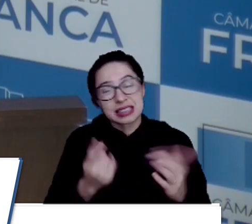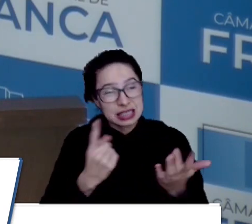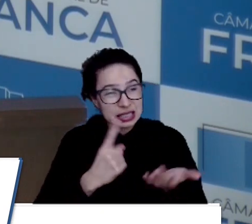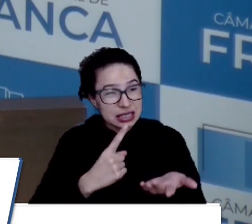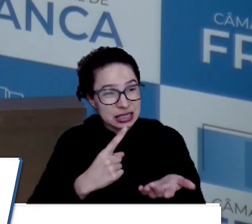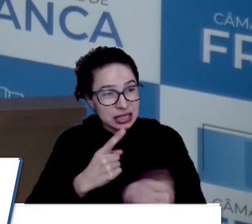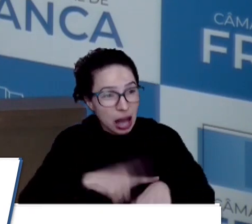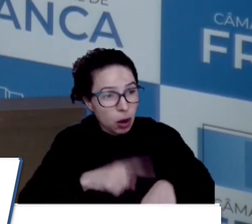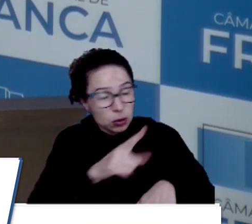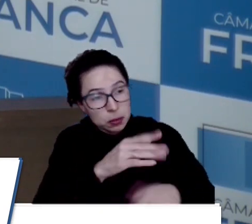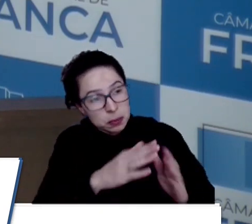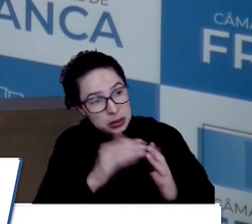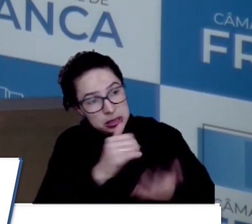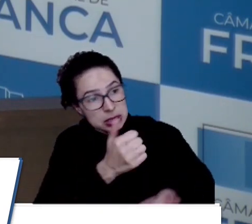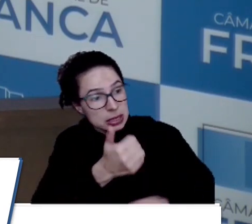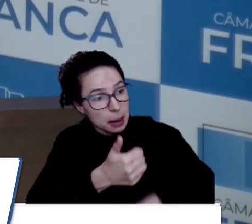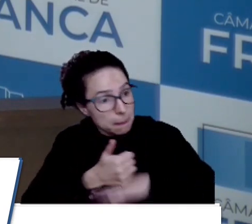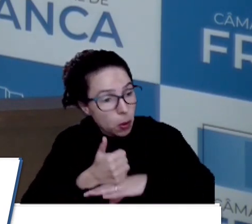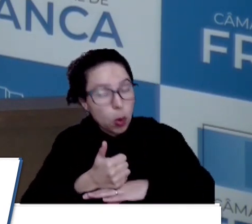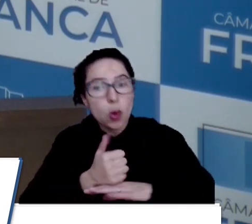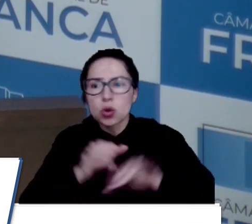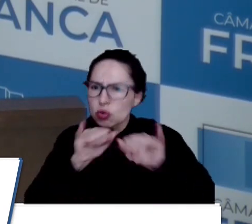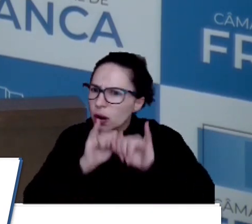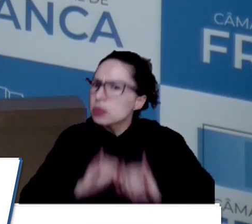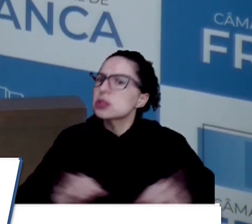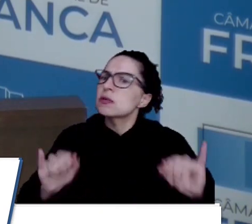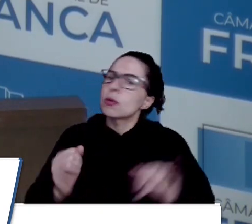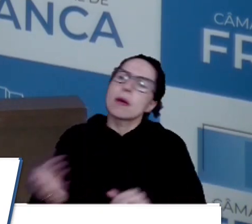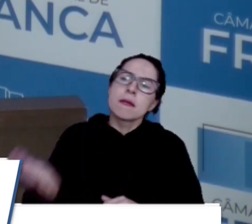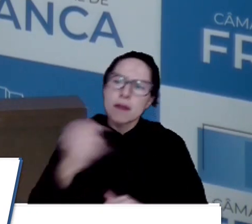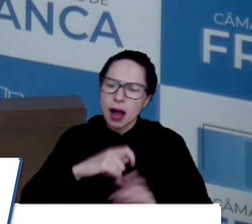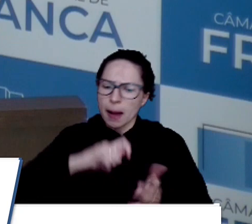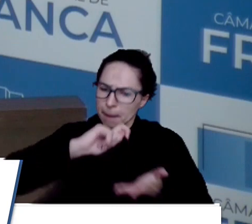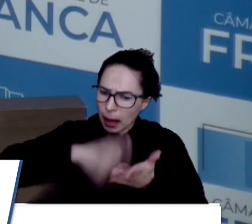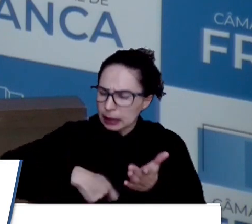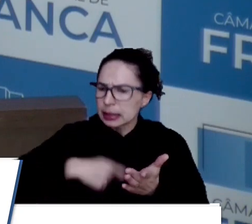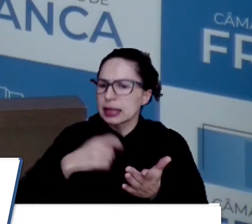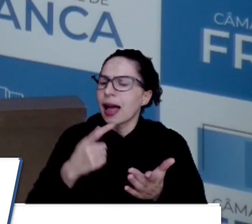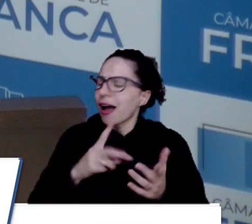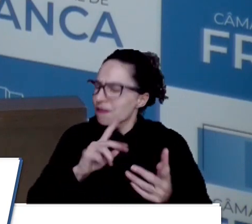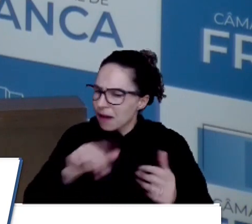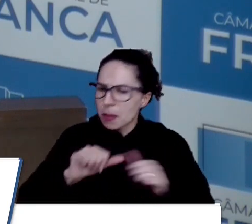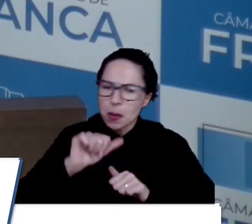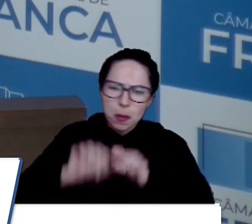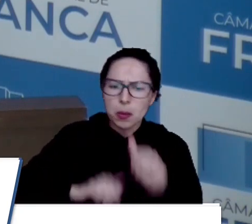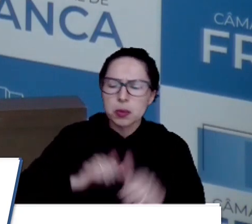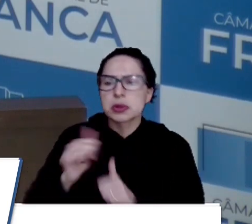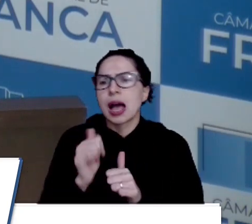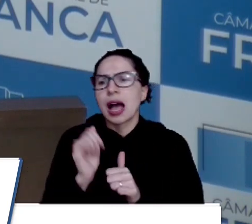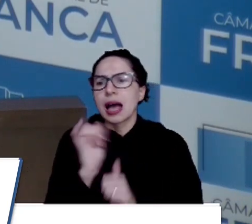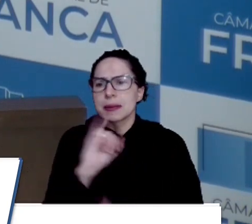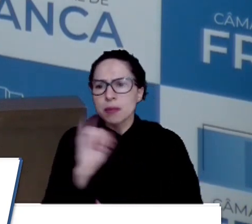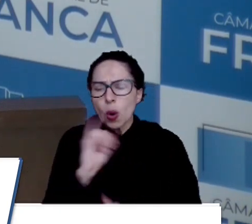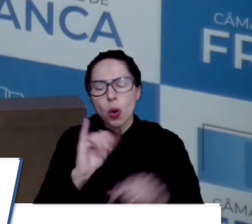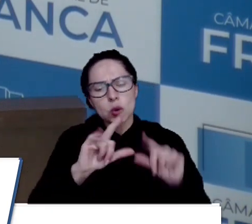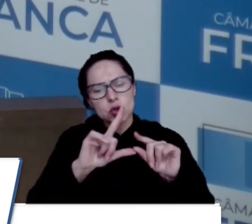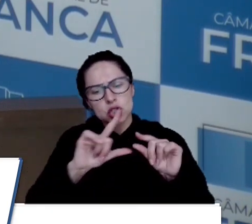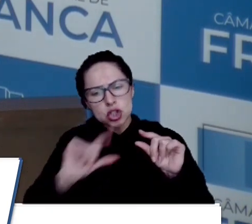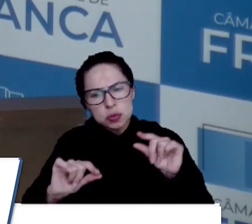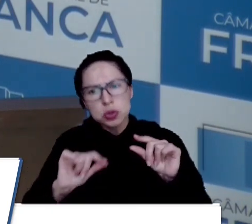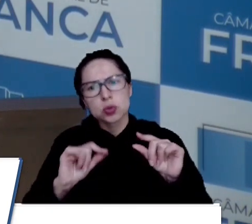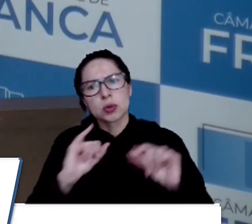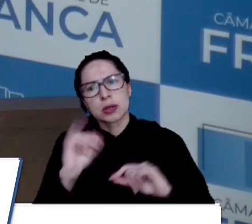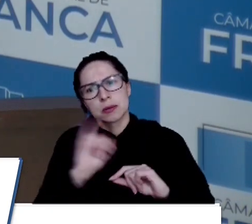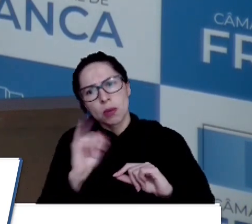apoio, divulgar um abaixo-assinado para fazer uma reforma tributária, para tirar ou diminuir a tributação do consumo